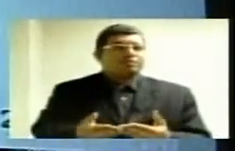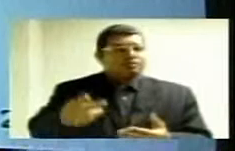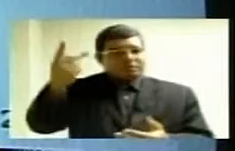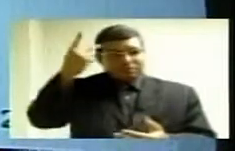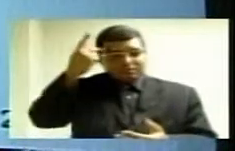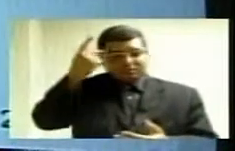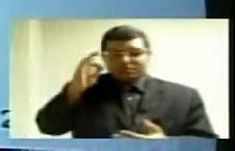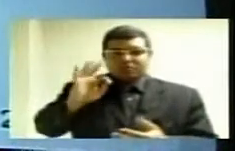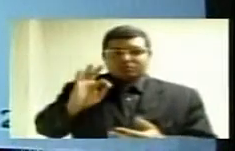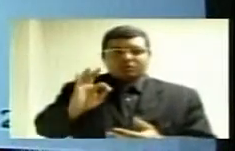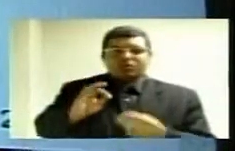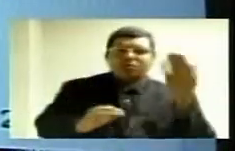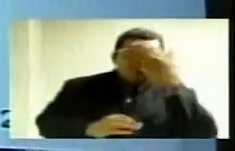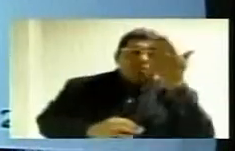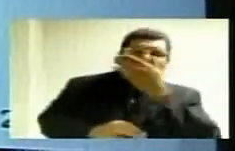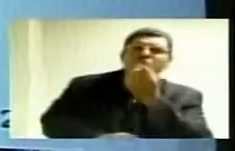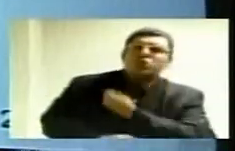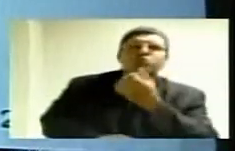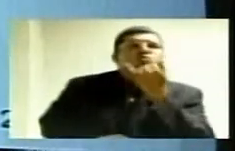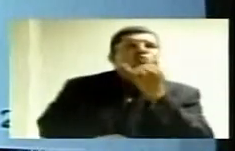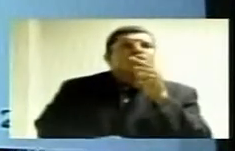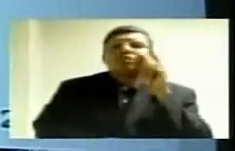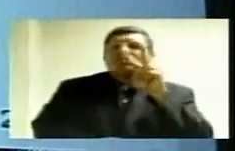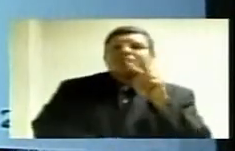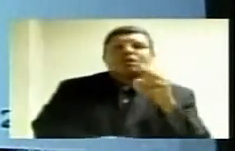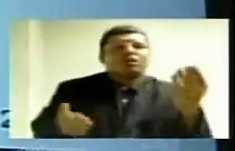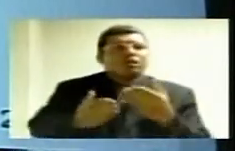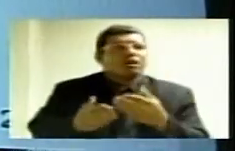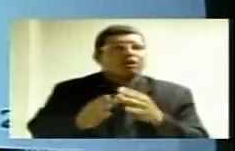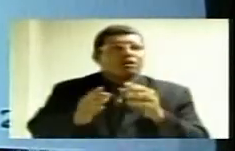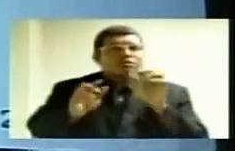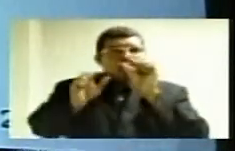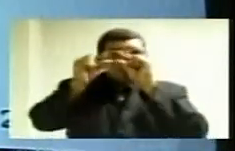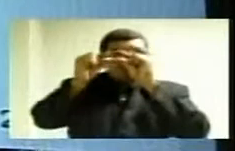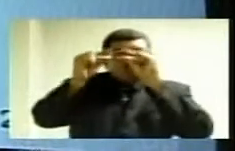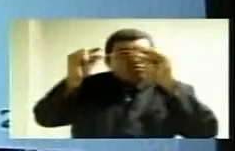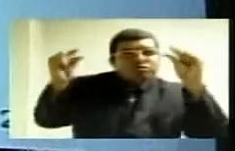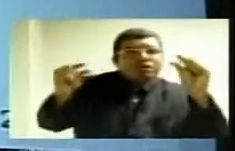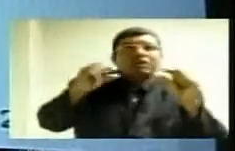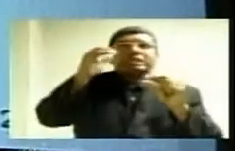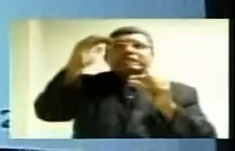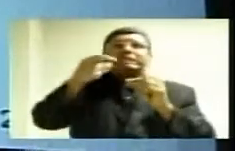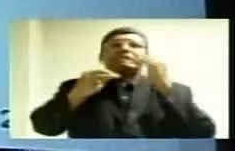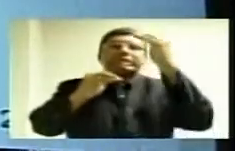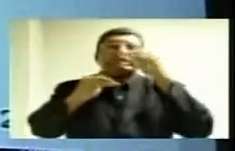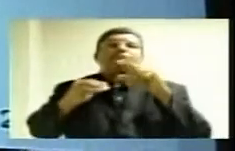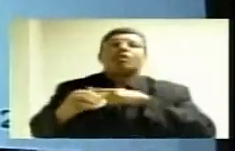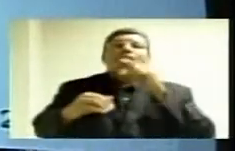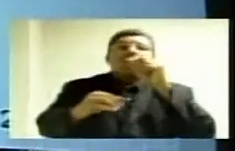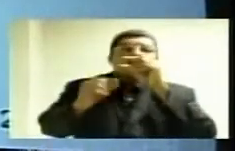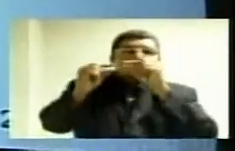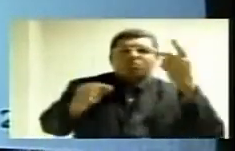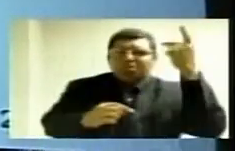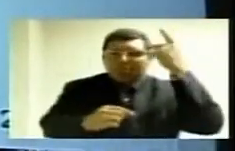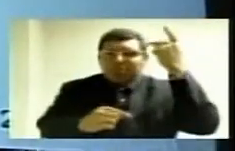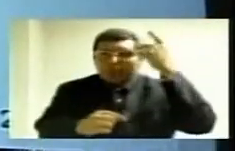São Paulo, não dá para eu ver o número aqui, mas se vocês olharem, o gráfico de cima é o gráfico de